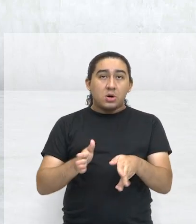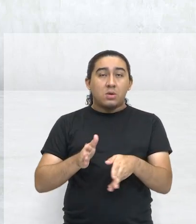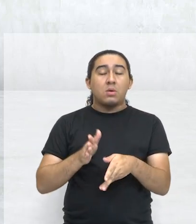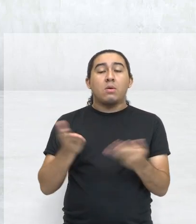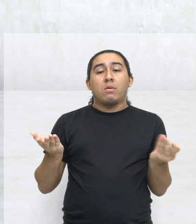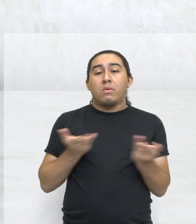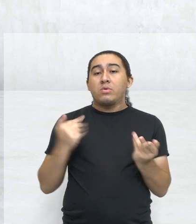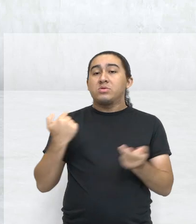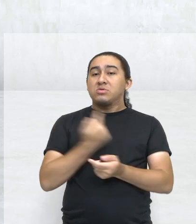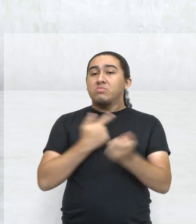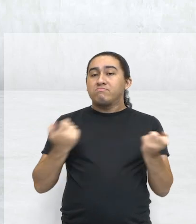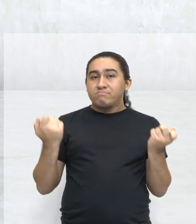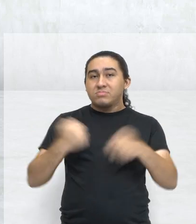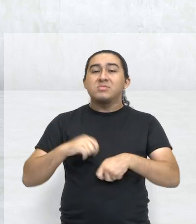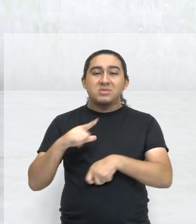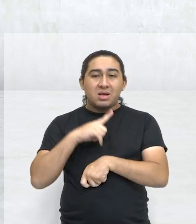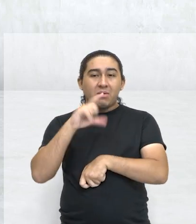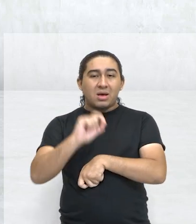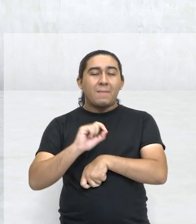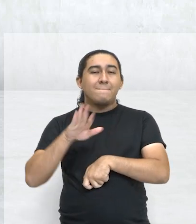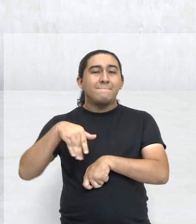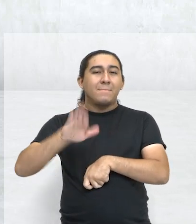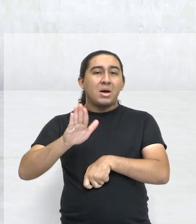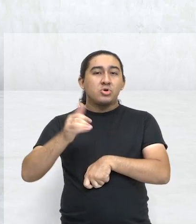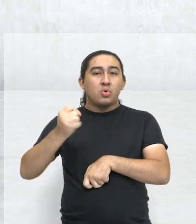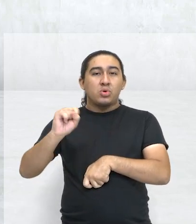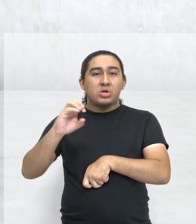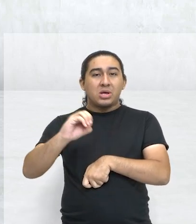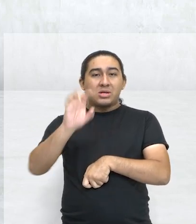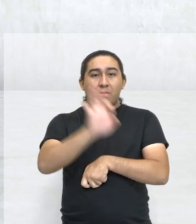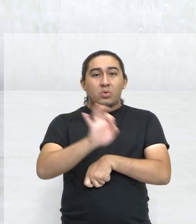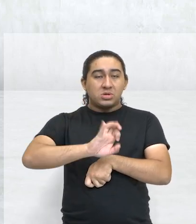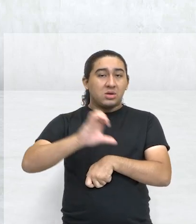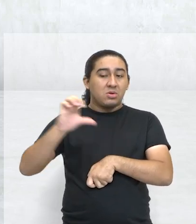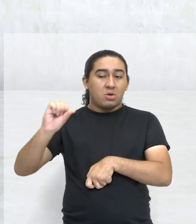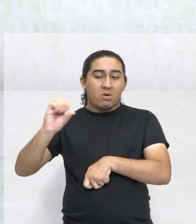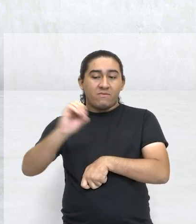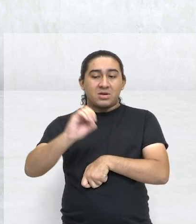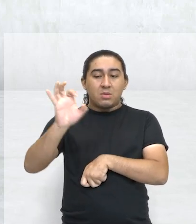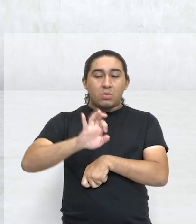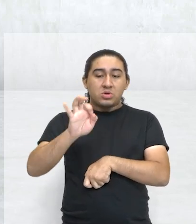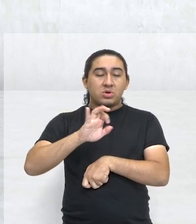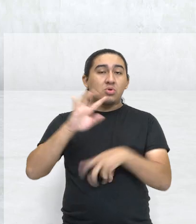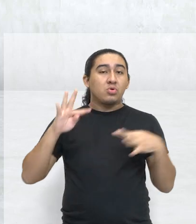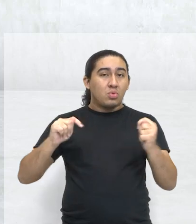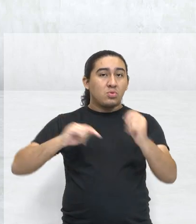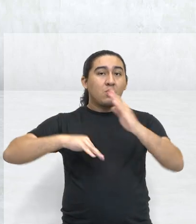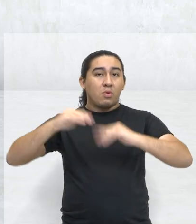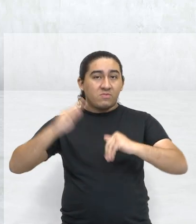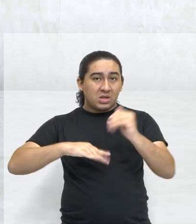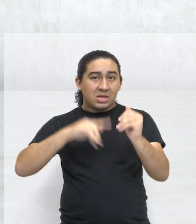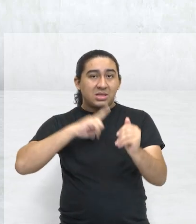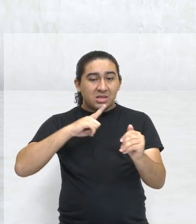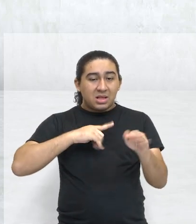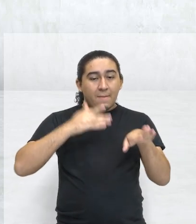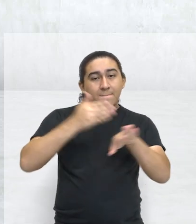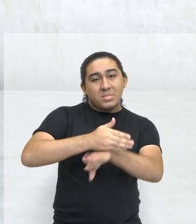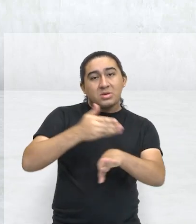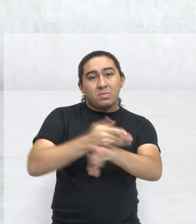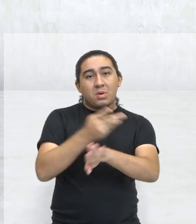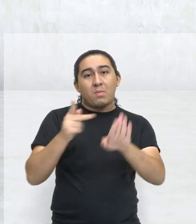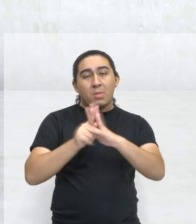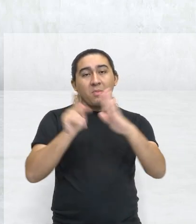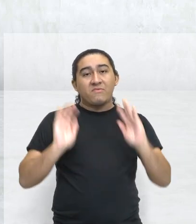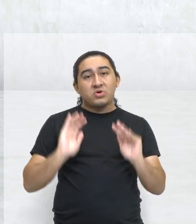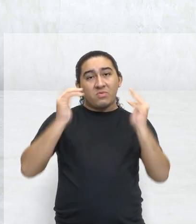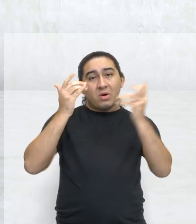que descartou, mas aqueles profissionais que vieram para cá, fizeram a formação do nosso público, do nosso povo,